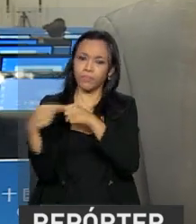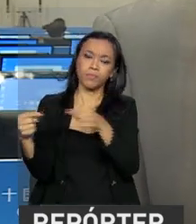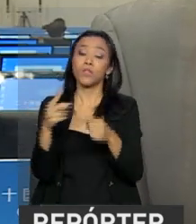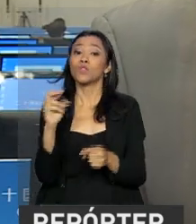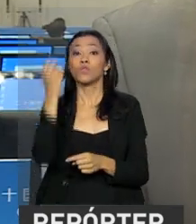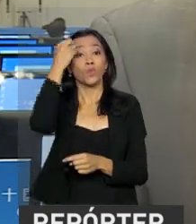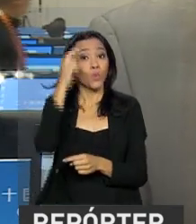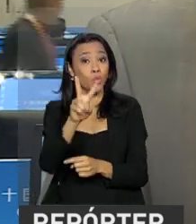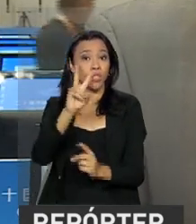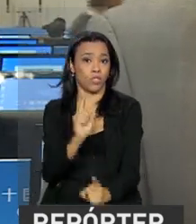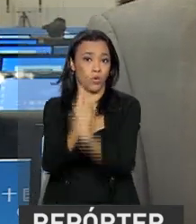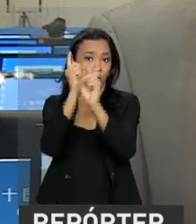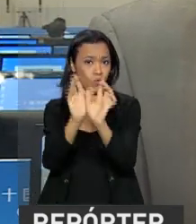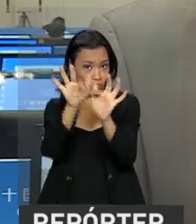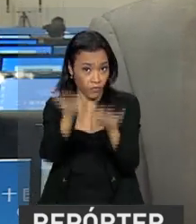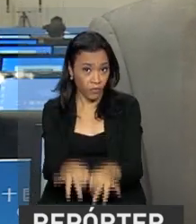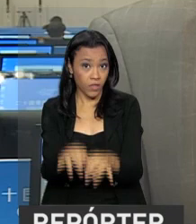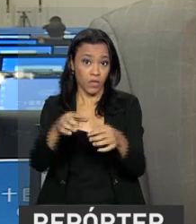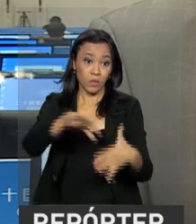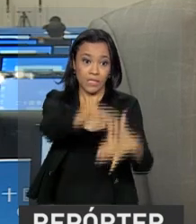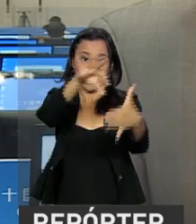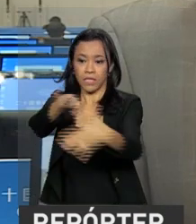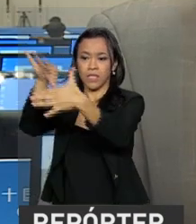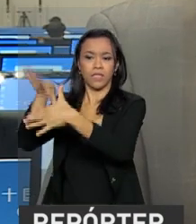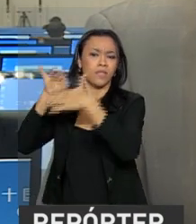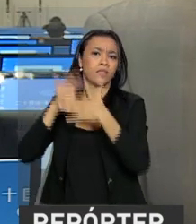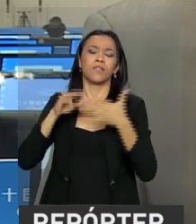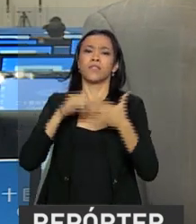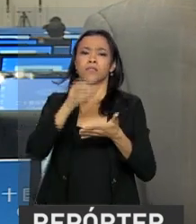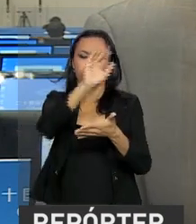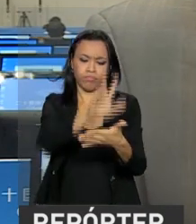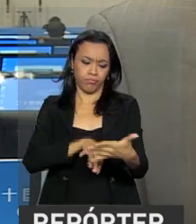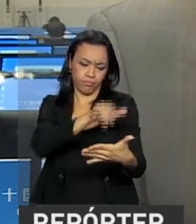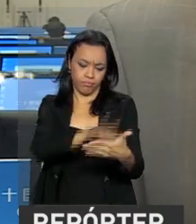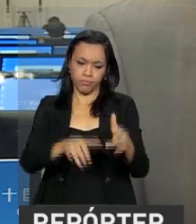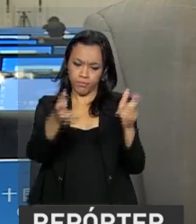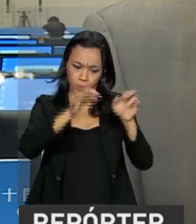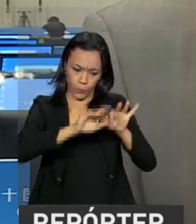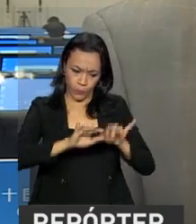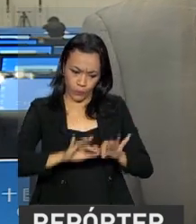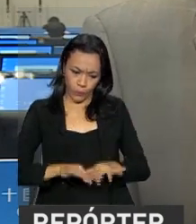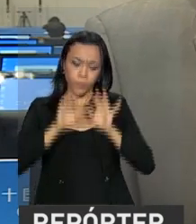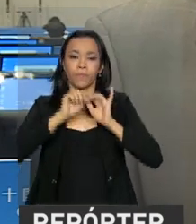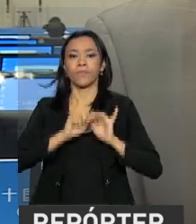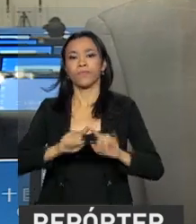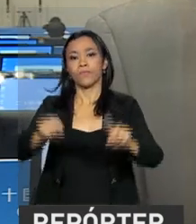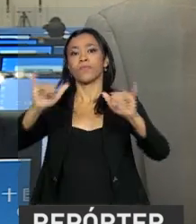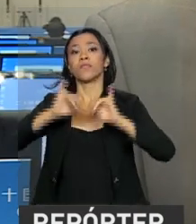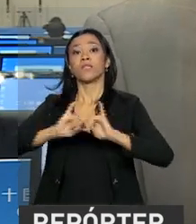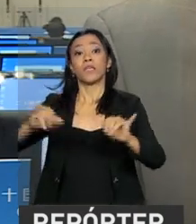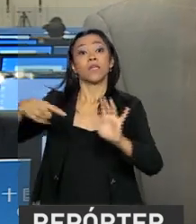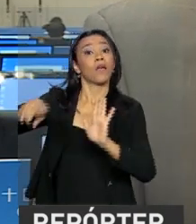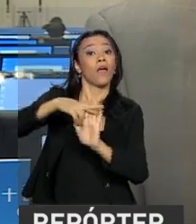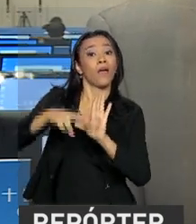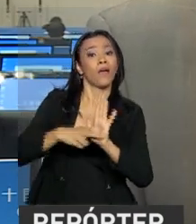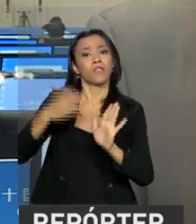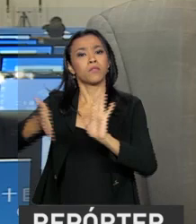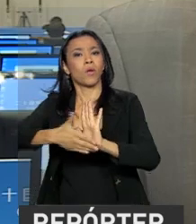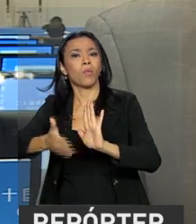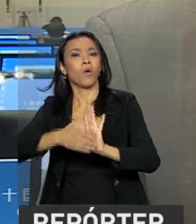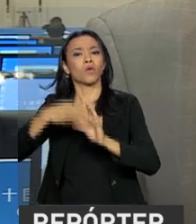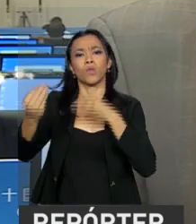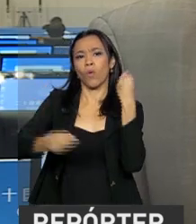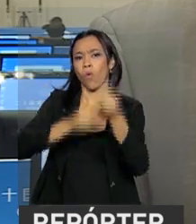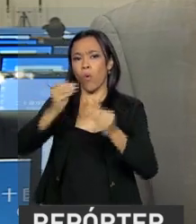encontro e ao final os líderes apresentam uma declaração conjunta com medidas e propostas do grupo para o